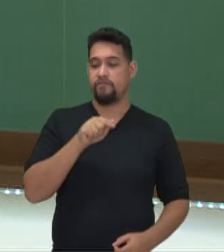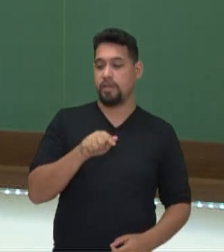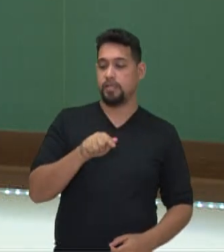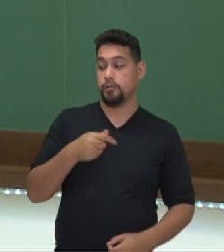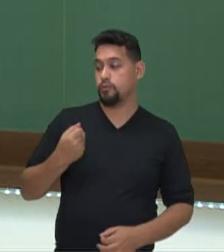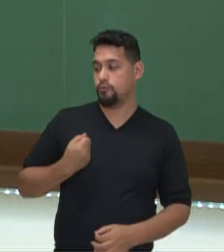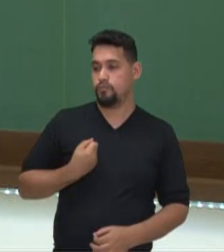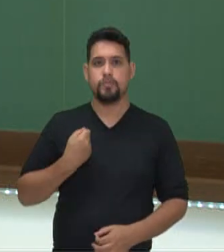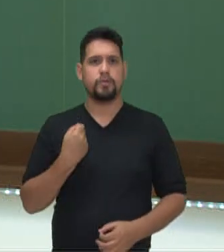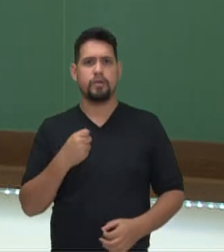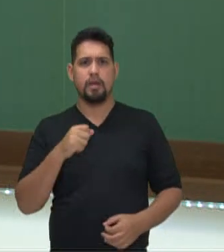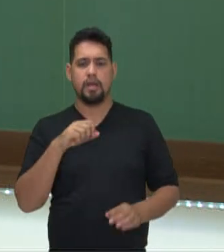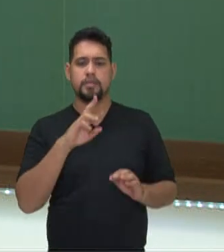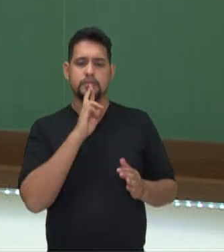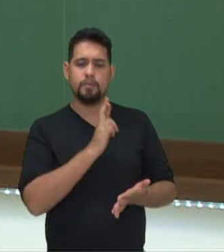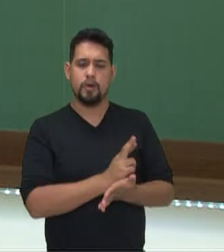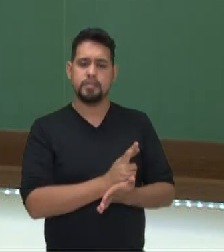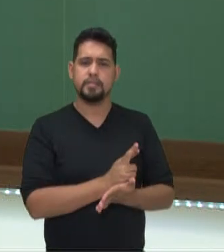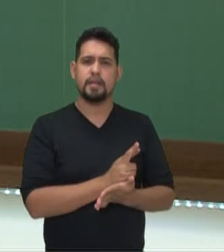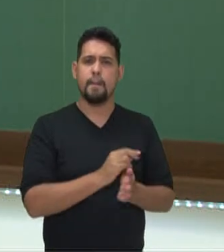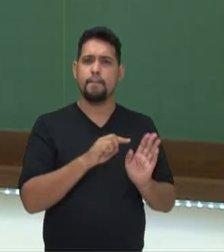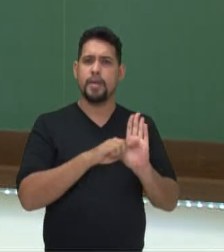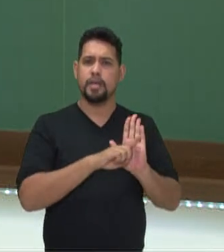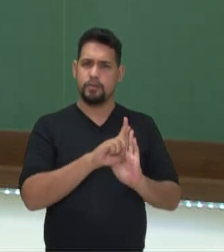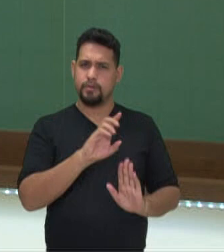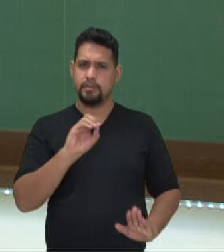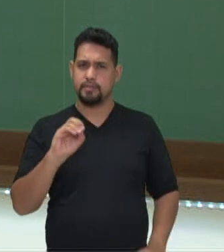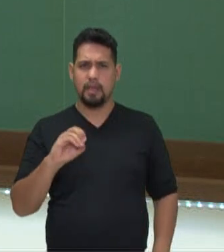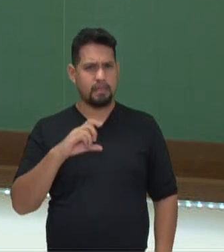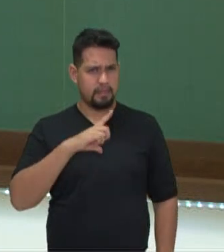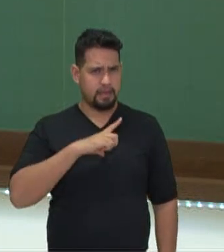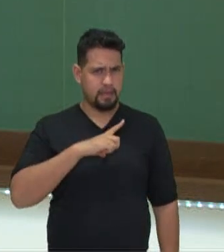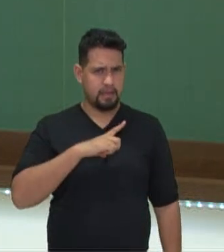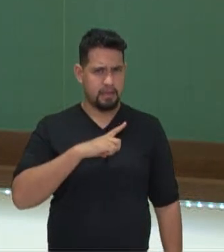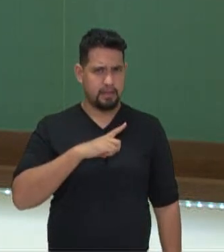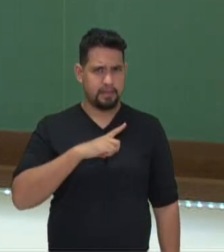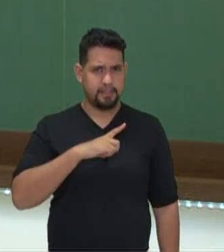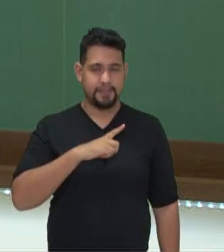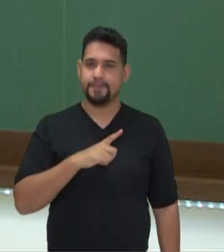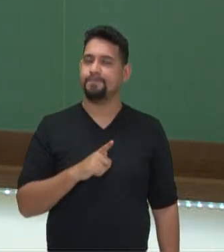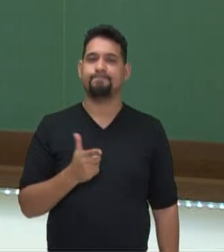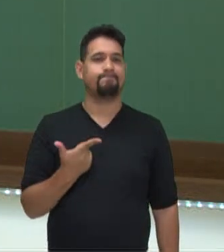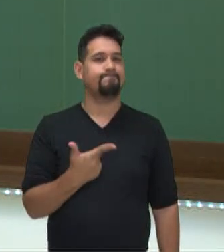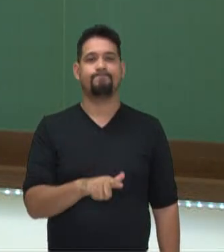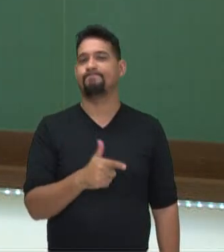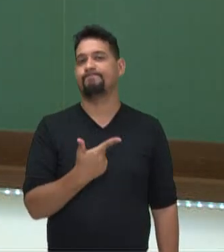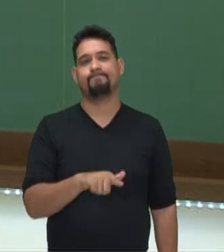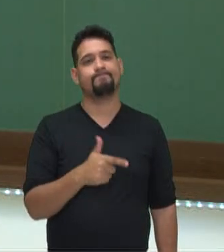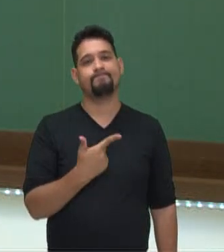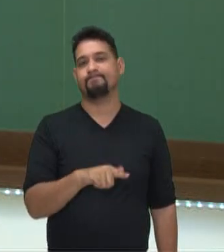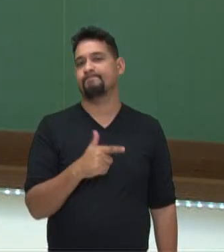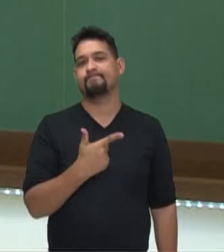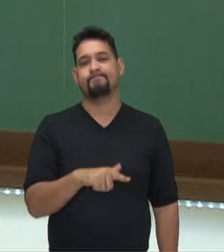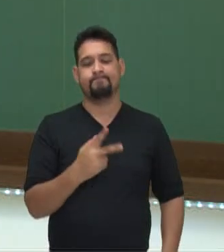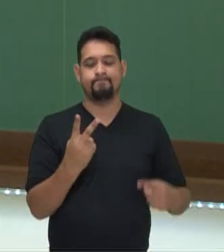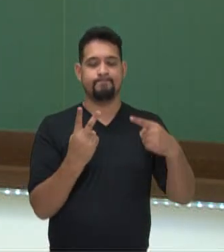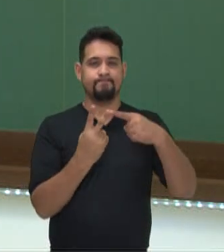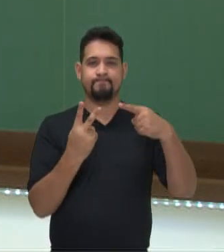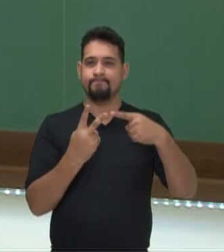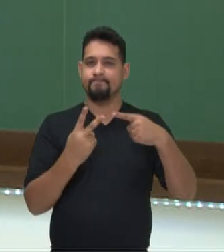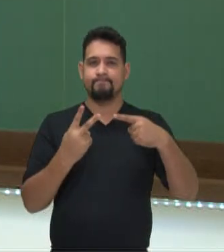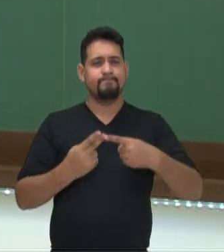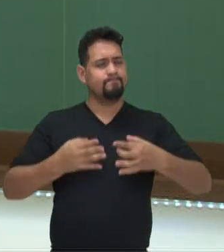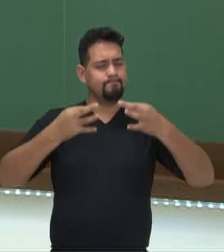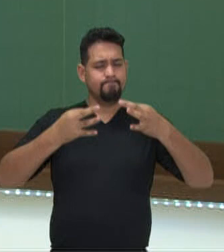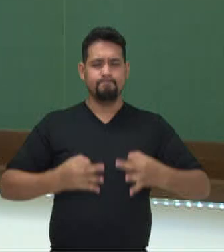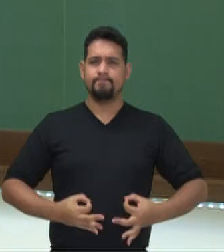dá menos 100? O que vocês acham? Olha lá. Não existe, então, raiz exata,